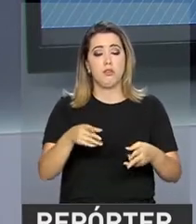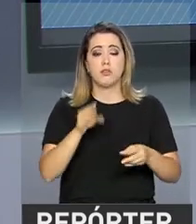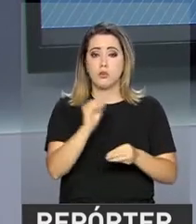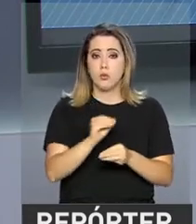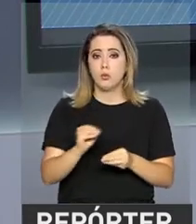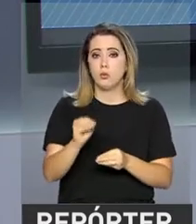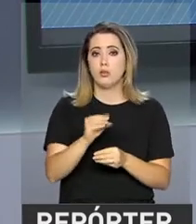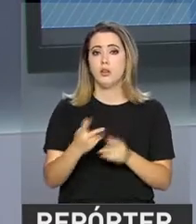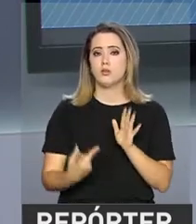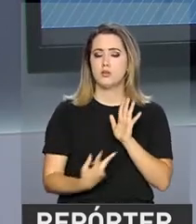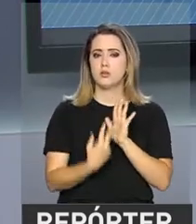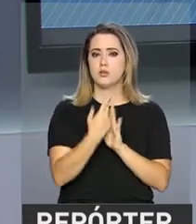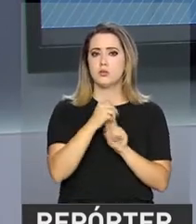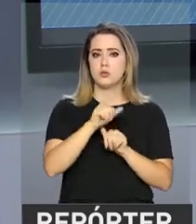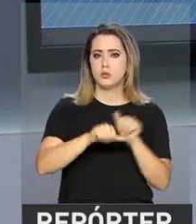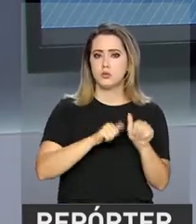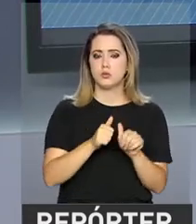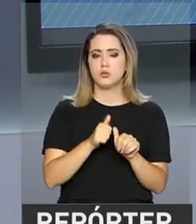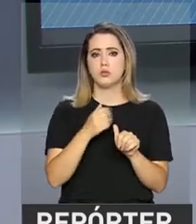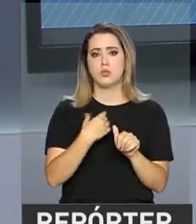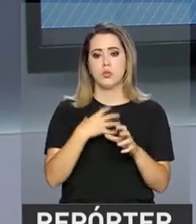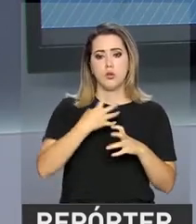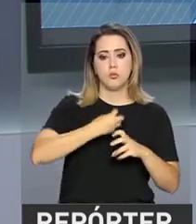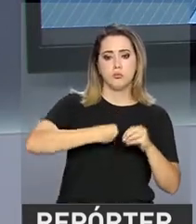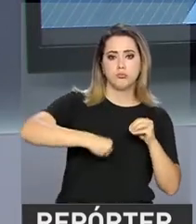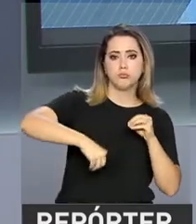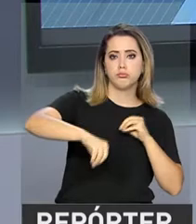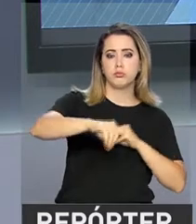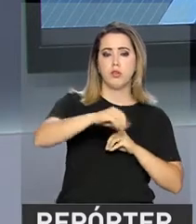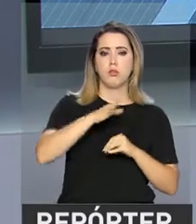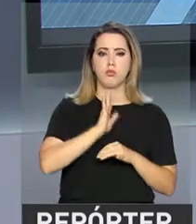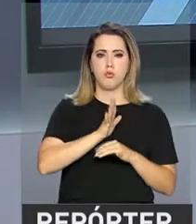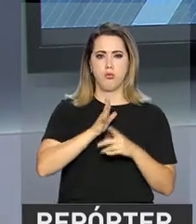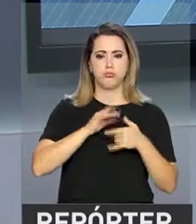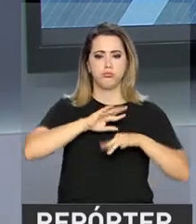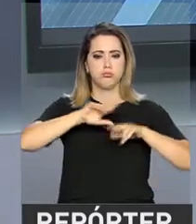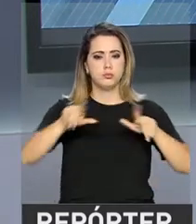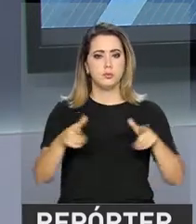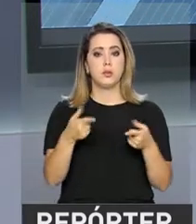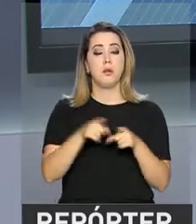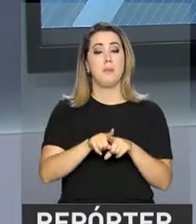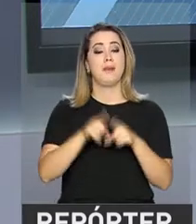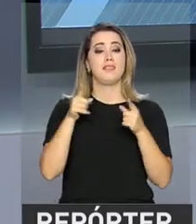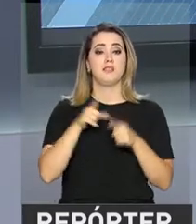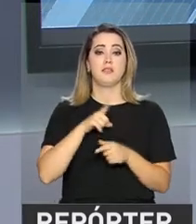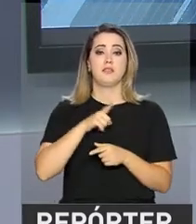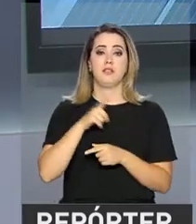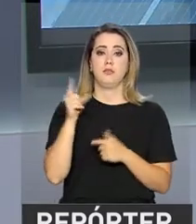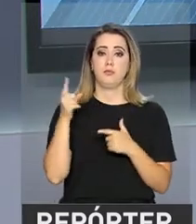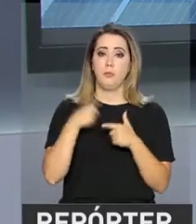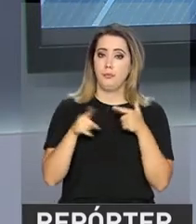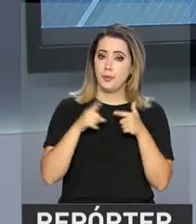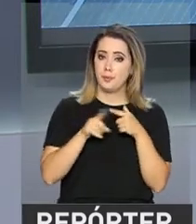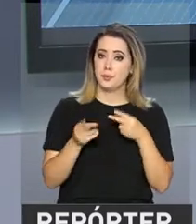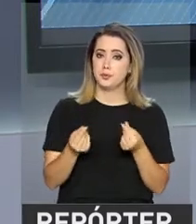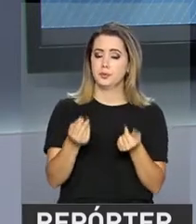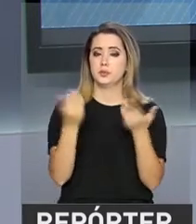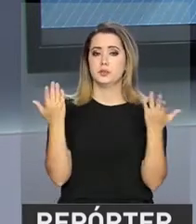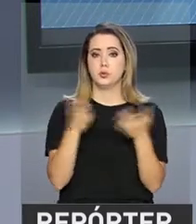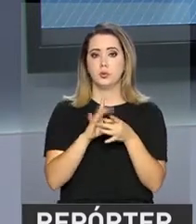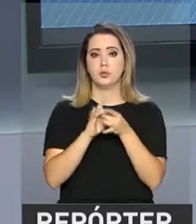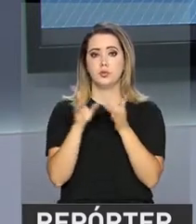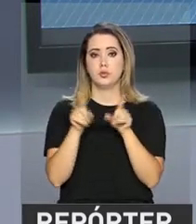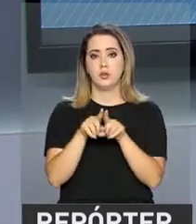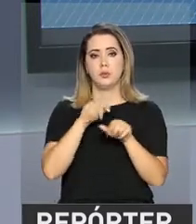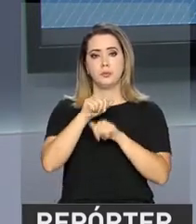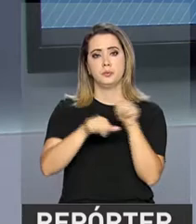cirurgias e transplantes muitas delas no entanto passam por dificuldades será uma lei sancionada hoje vai ajudar